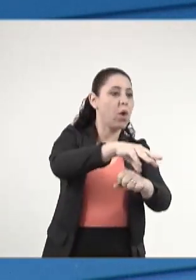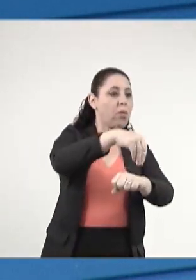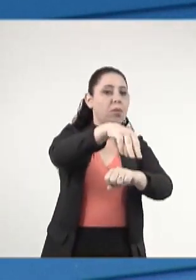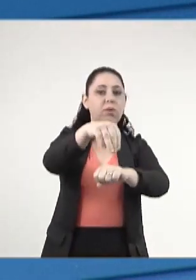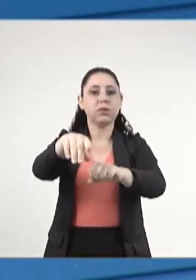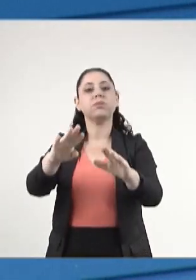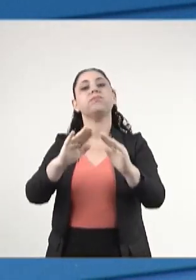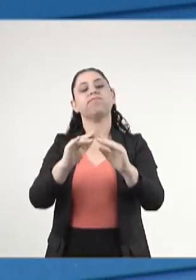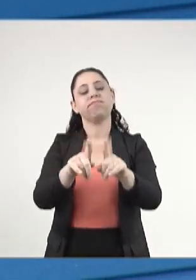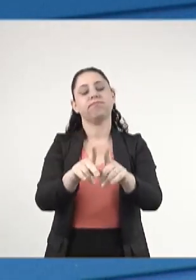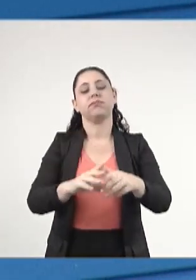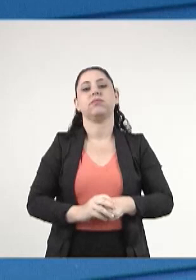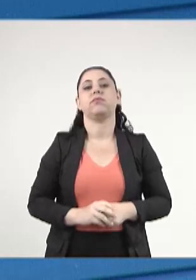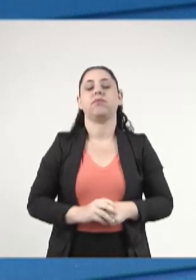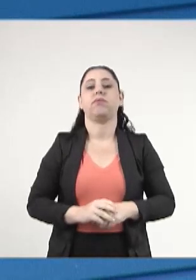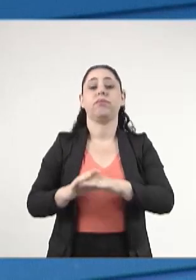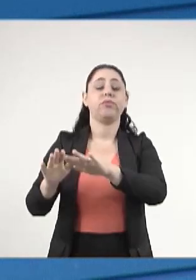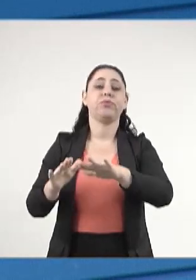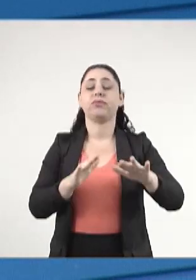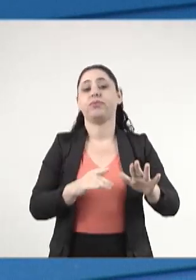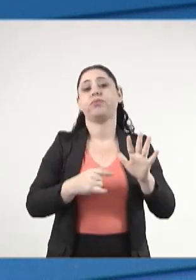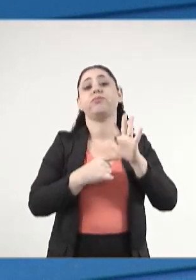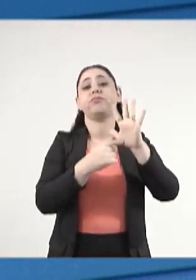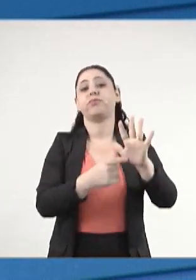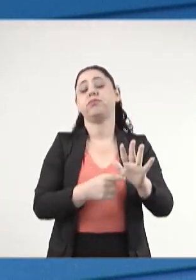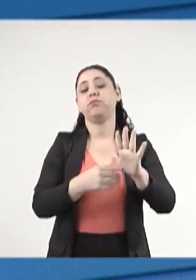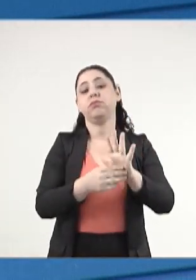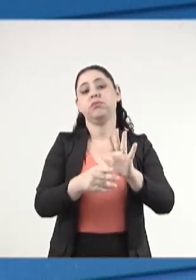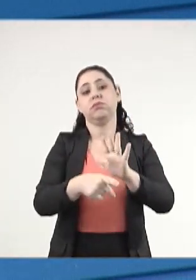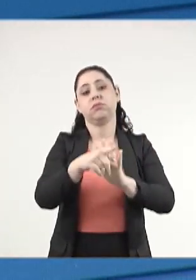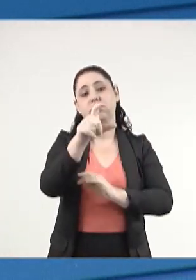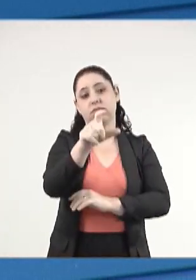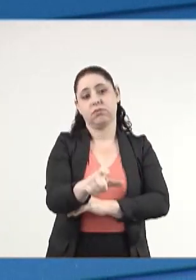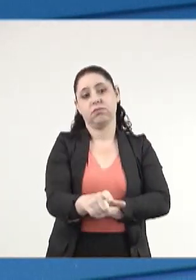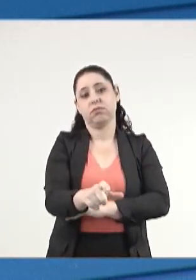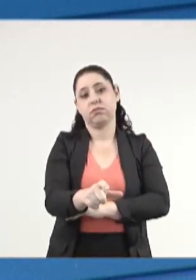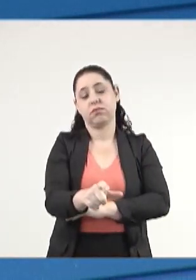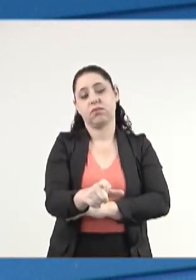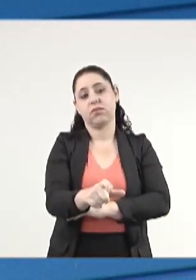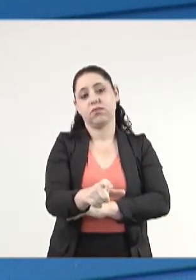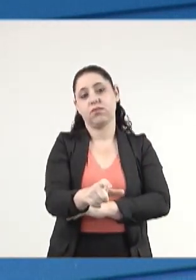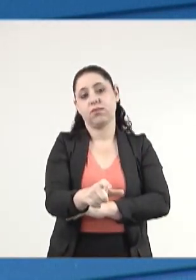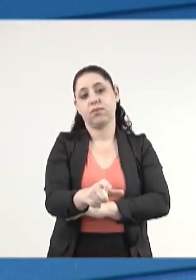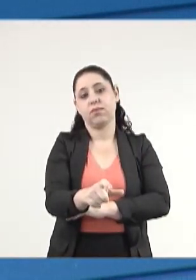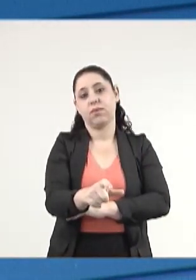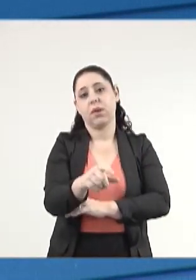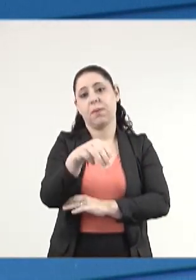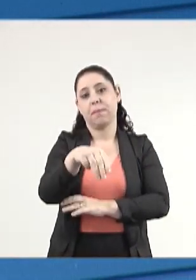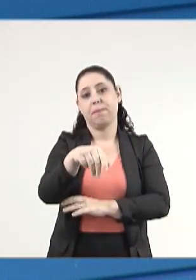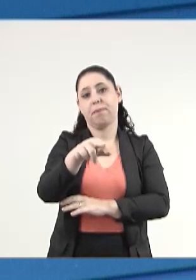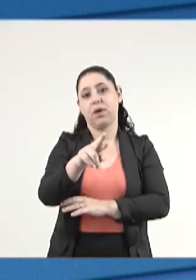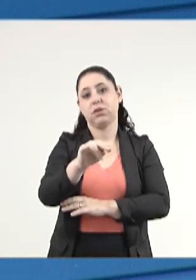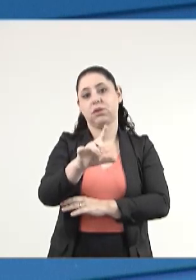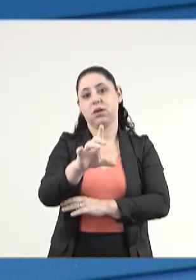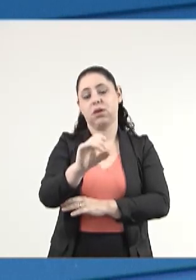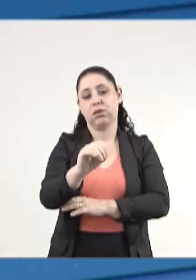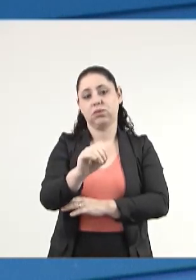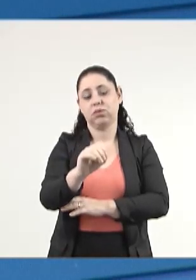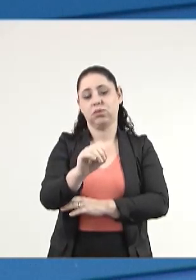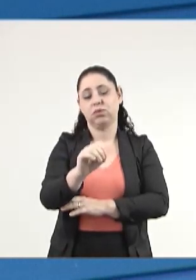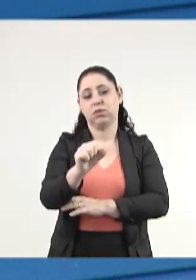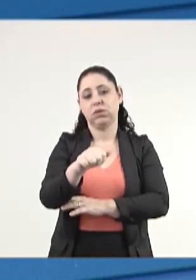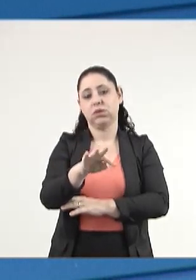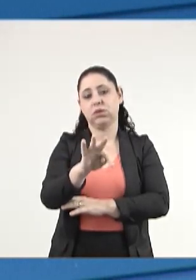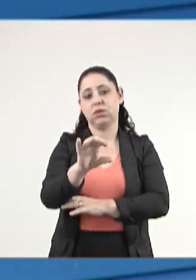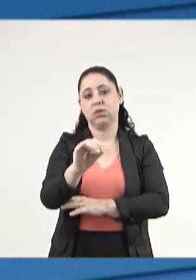Também, senhor presidente, quero apresentar uma indicação deste poder ao excelentíssimo senhor Marcelo Heitor Silvestre dos